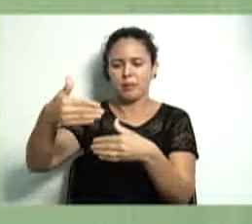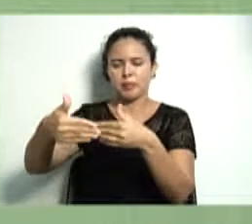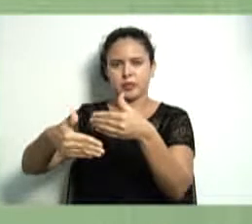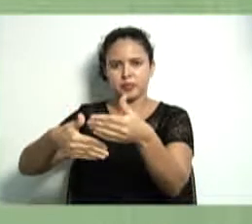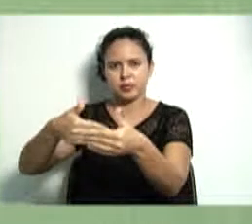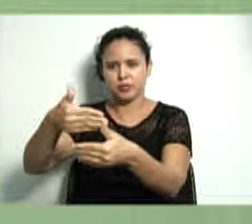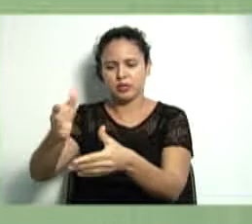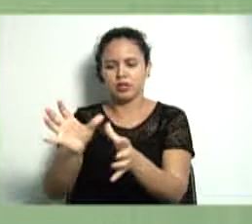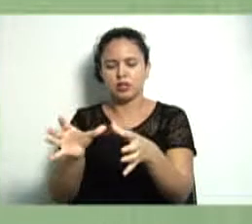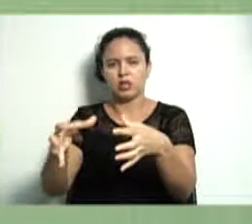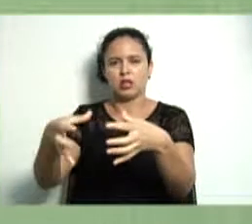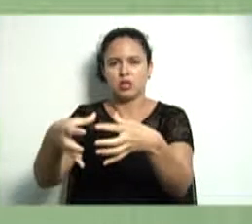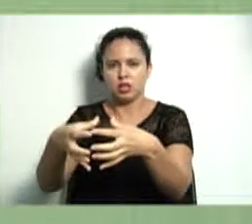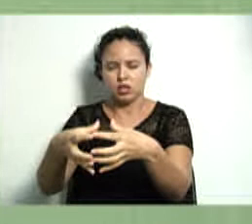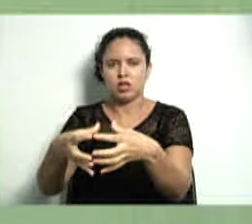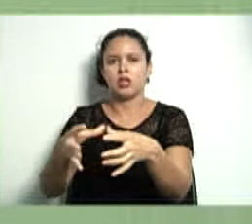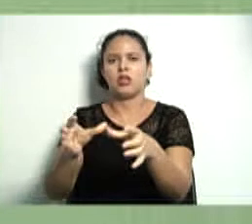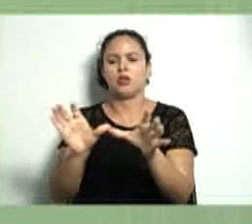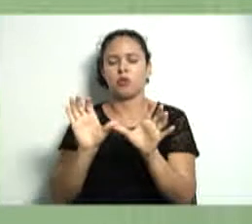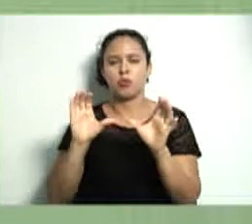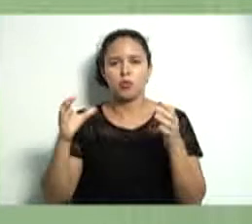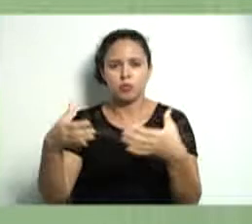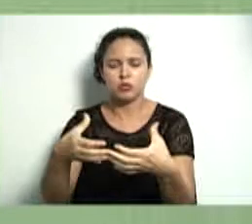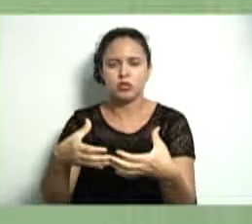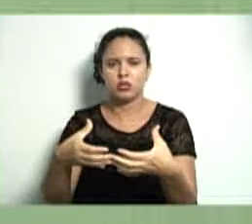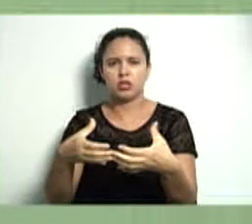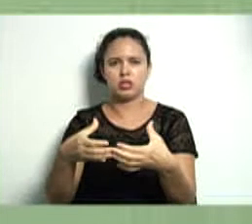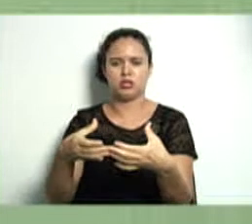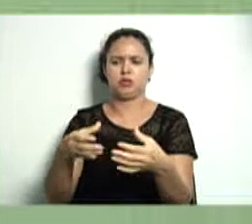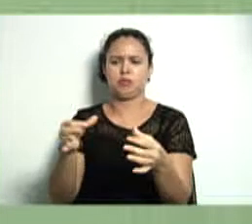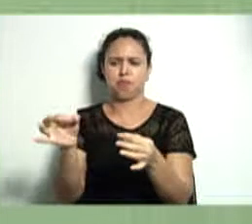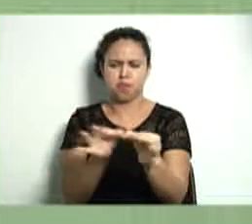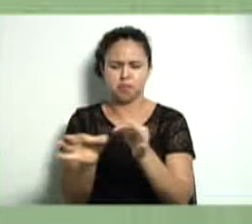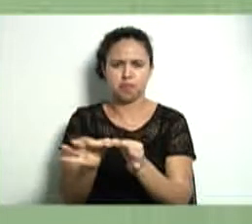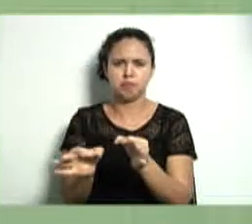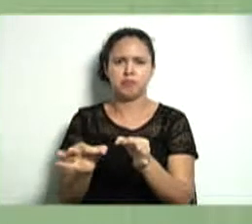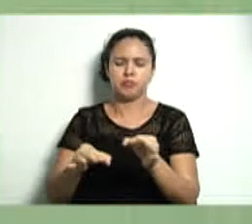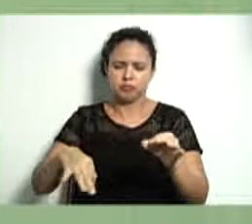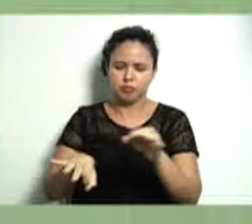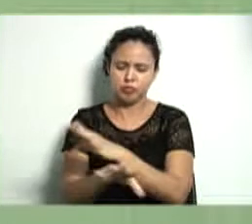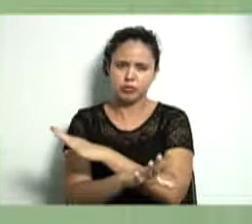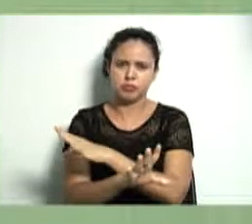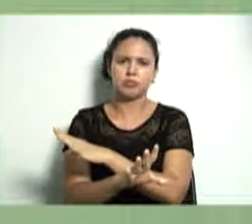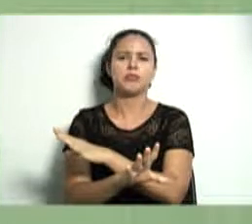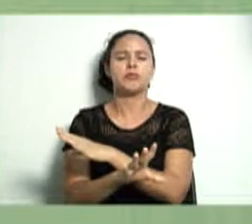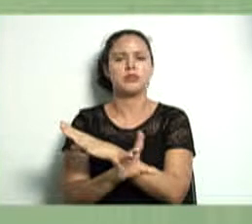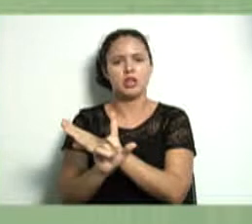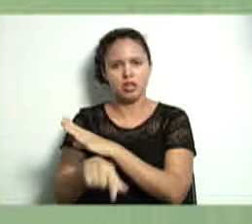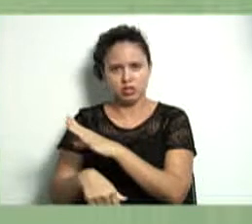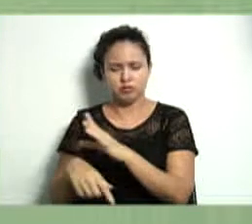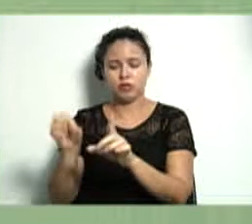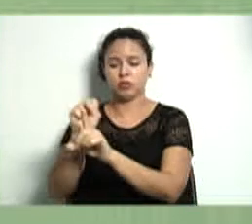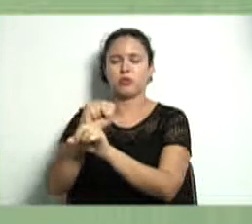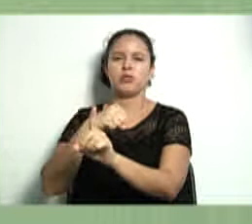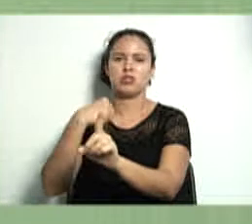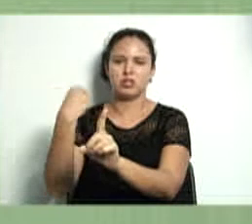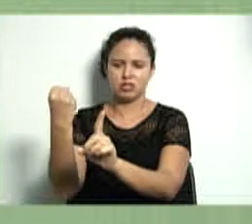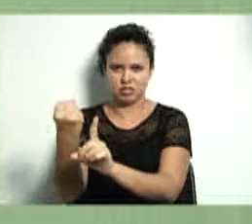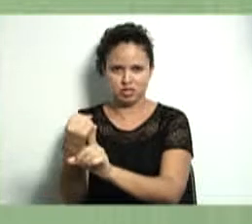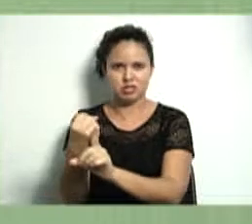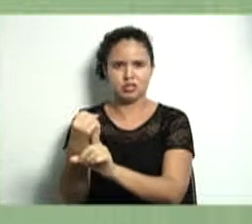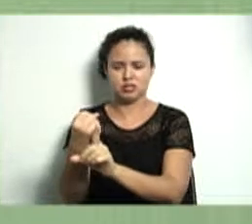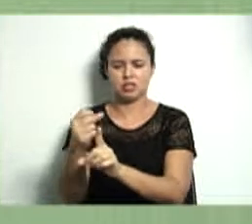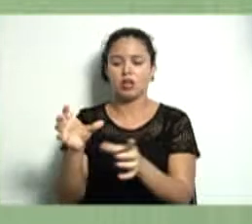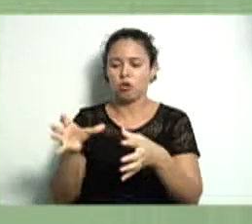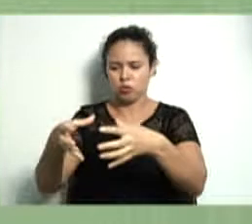de coletividades maiores e mais complexas que podemos chamar de sociedades